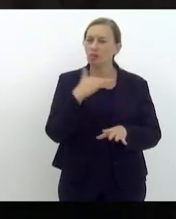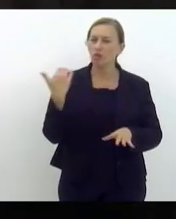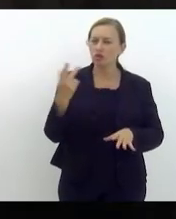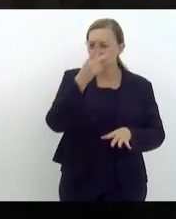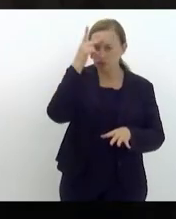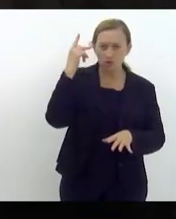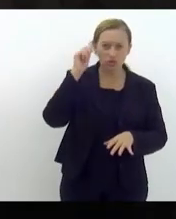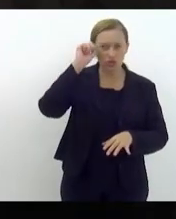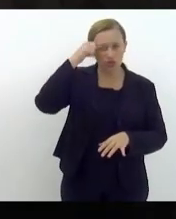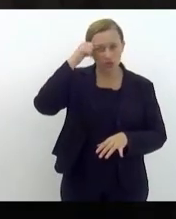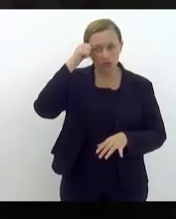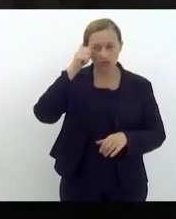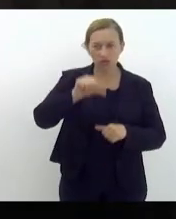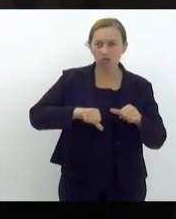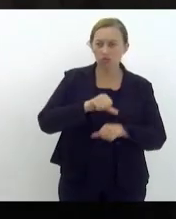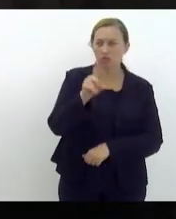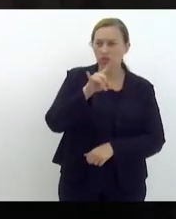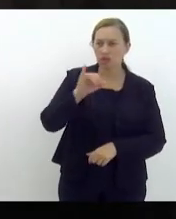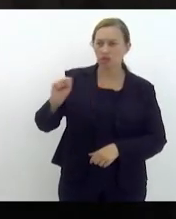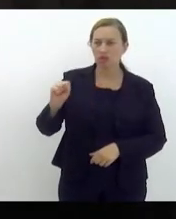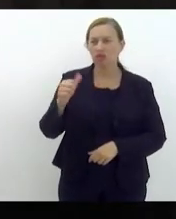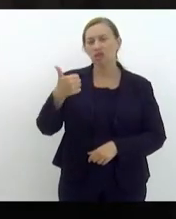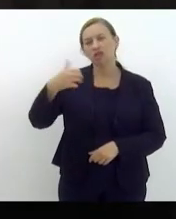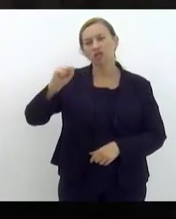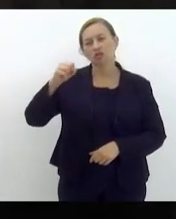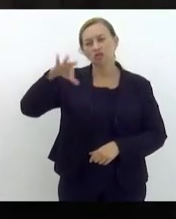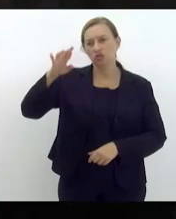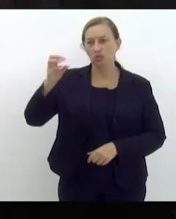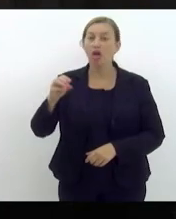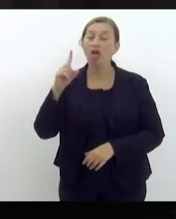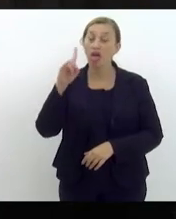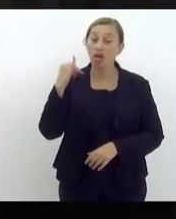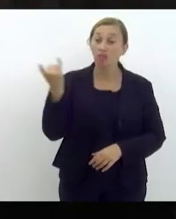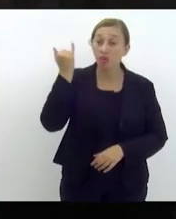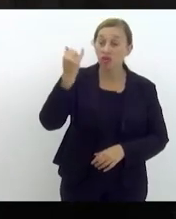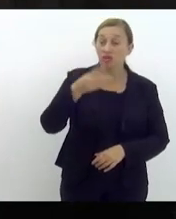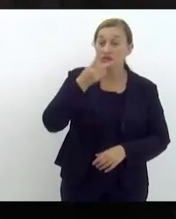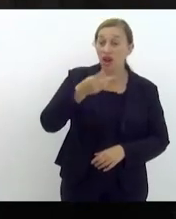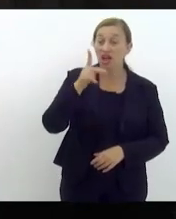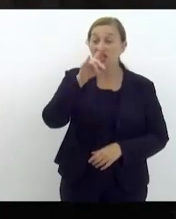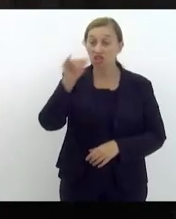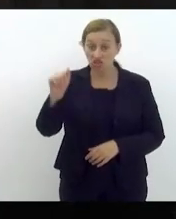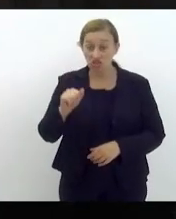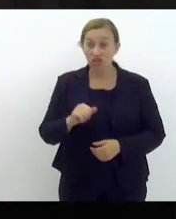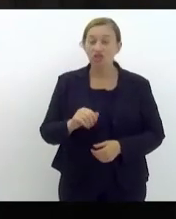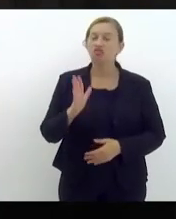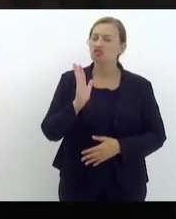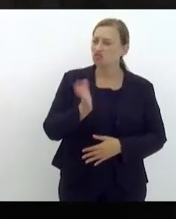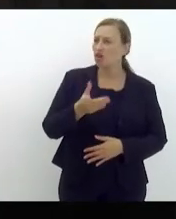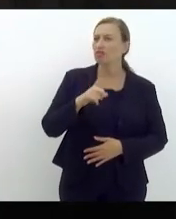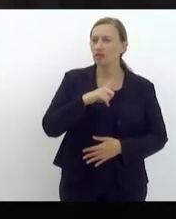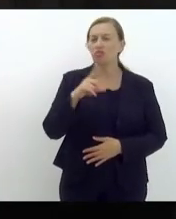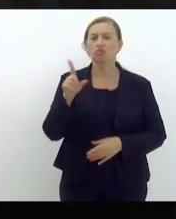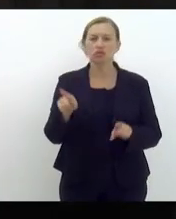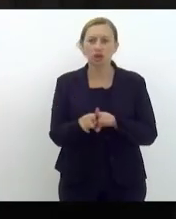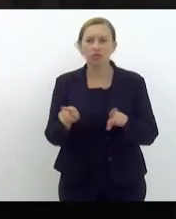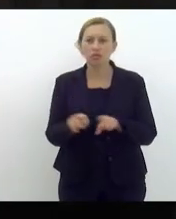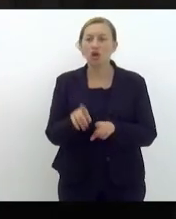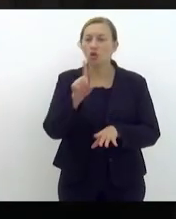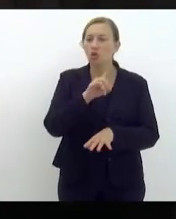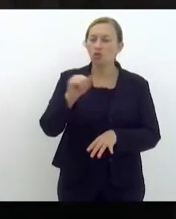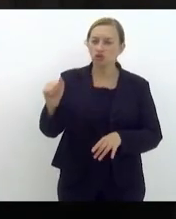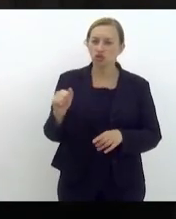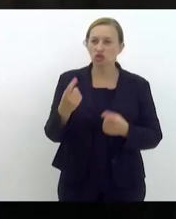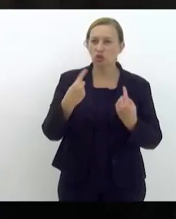transformando 18 de Maio é importante destacar que nesse dia nós já temos também o dia